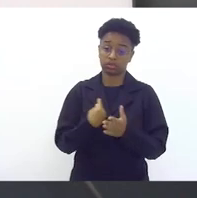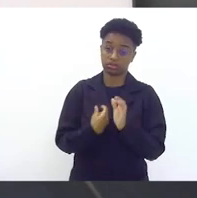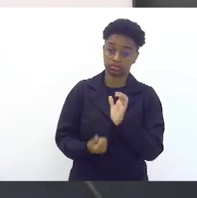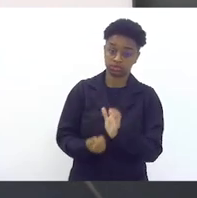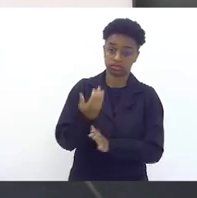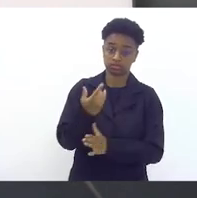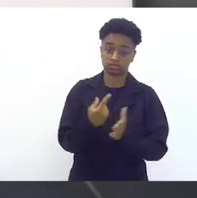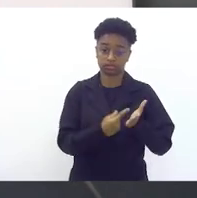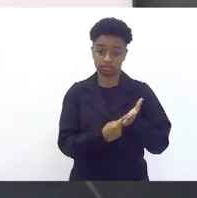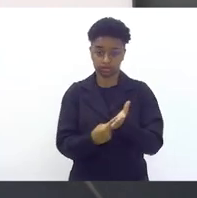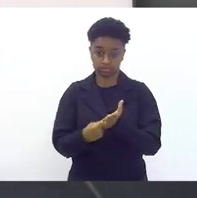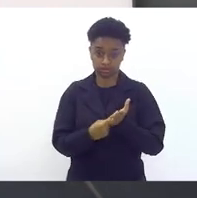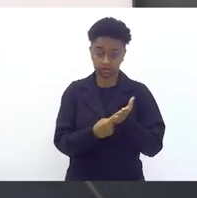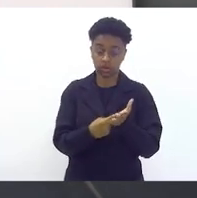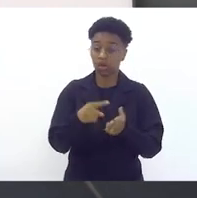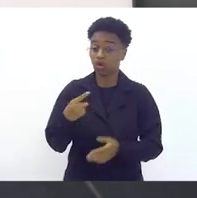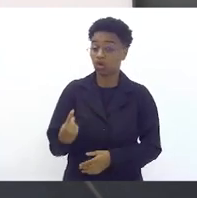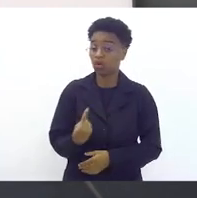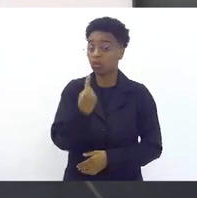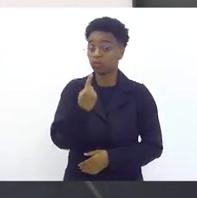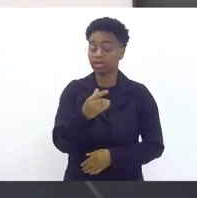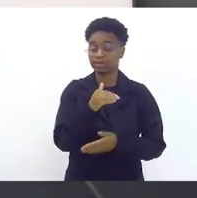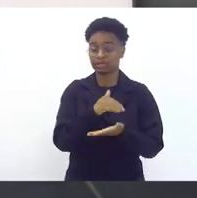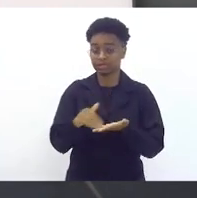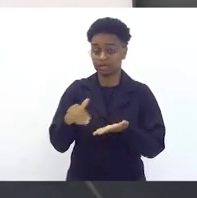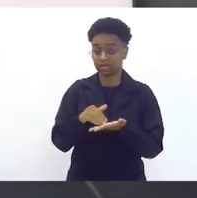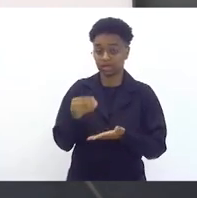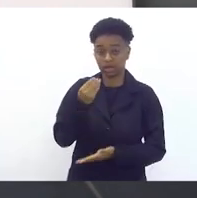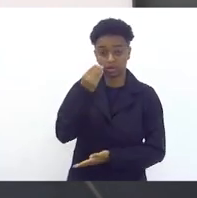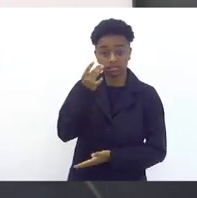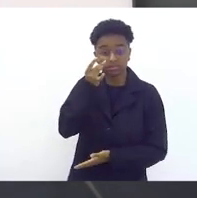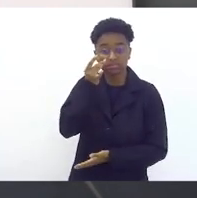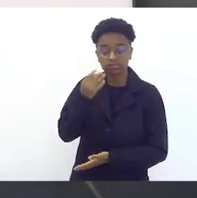negociação que o único secretário que esteve presente